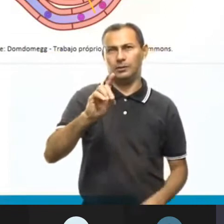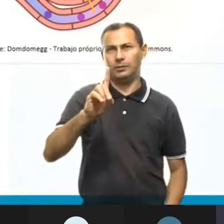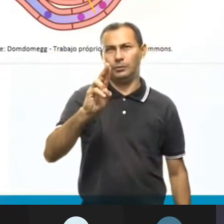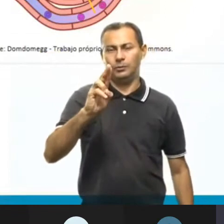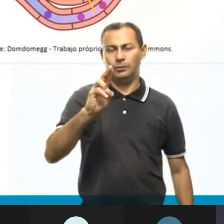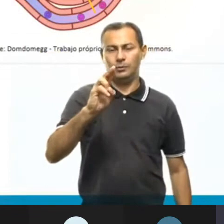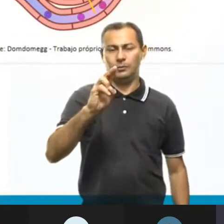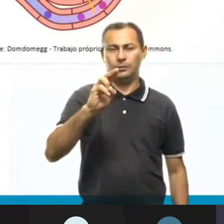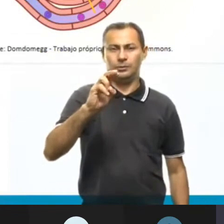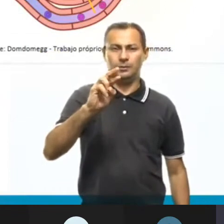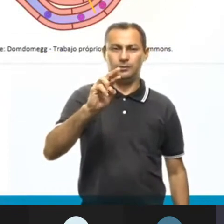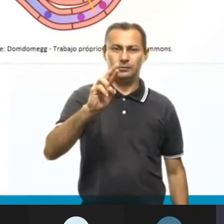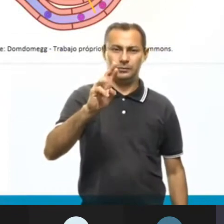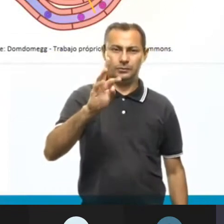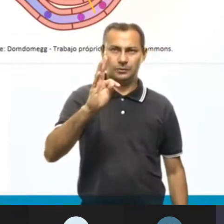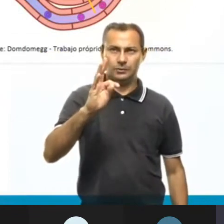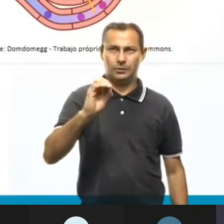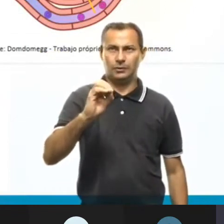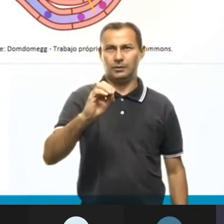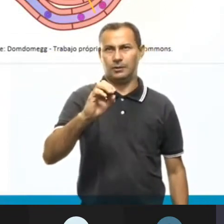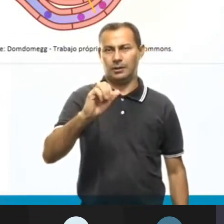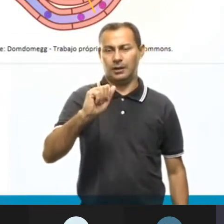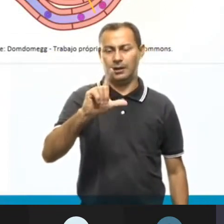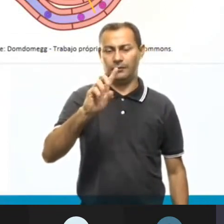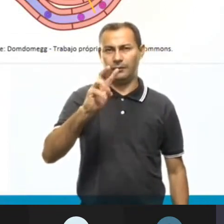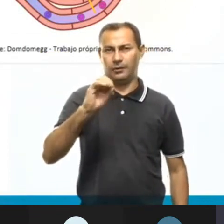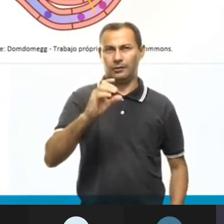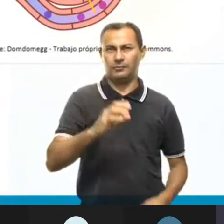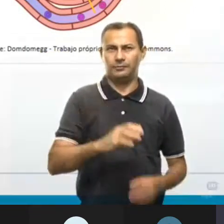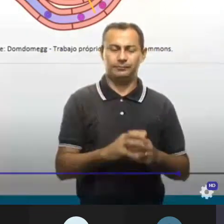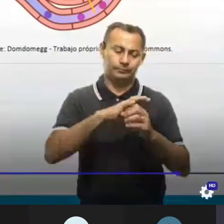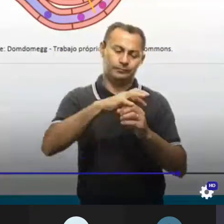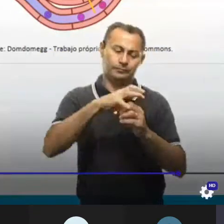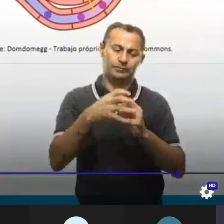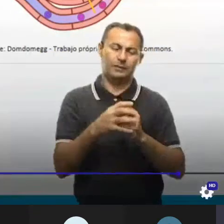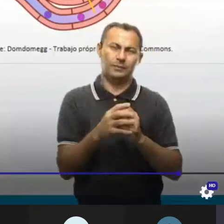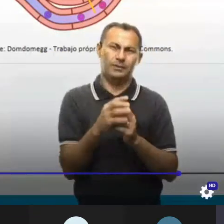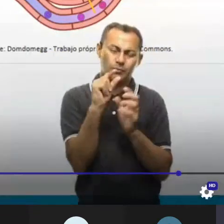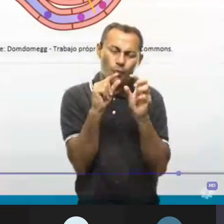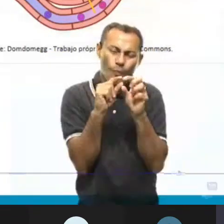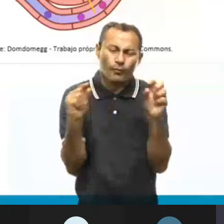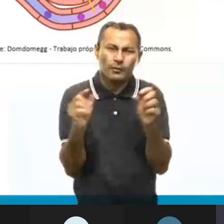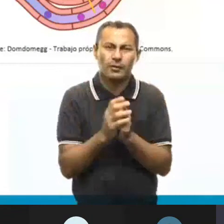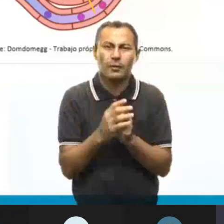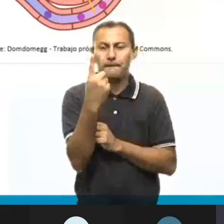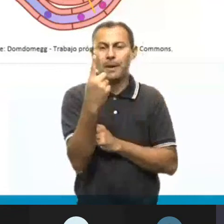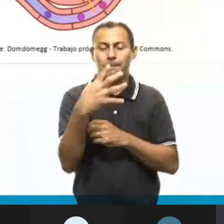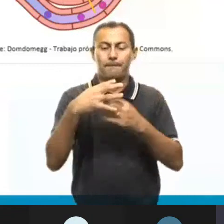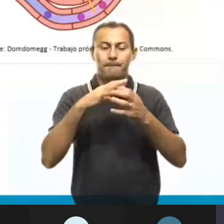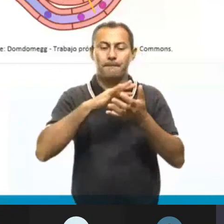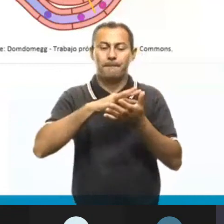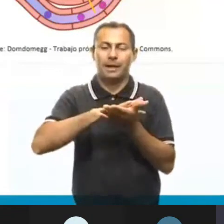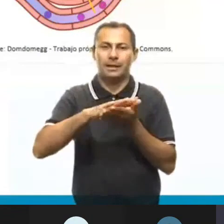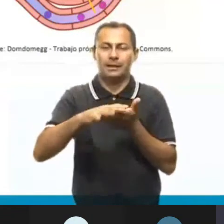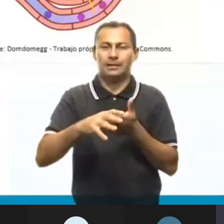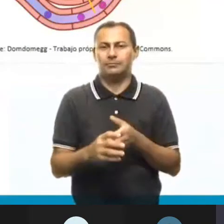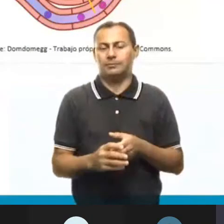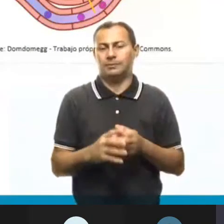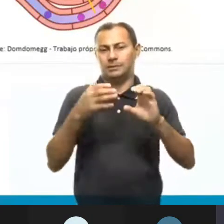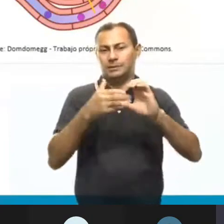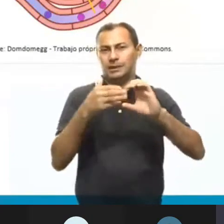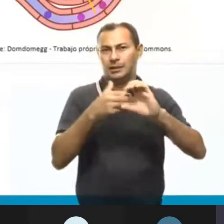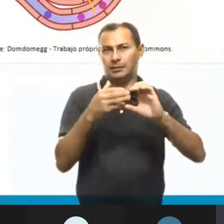Então, o meu capilar aqui, ele é bem fininho, ele só tem uma parede de célula, tá? Então, a parede do meu